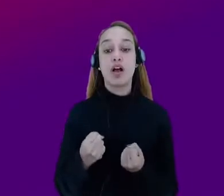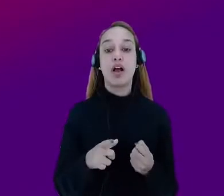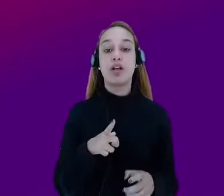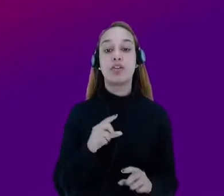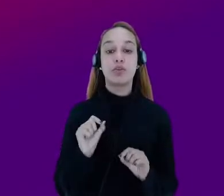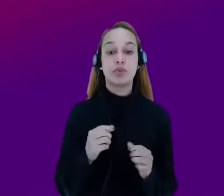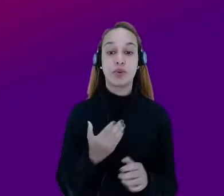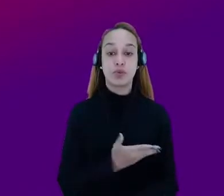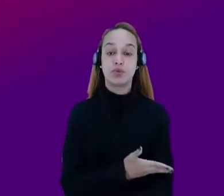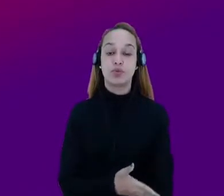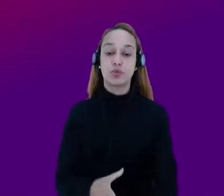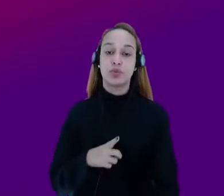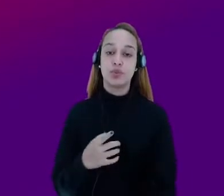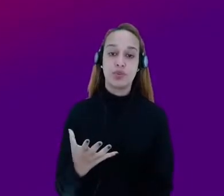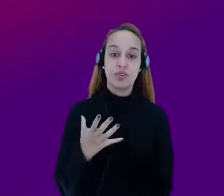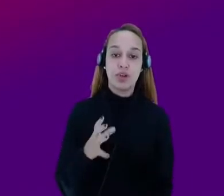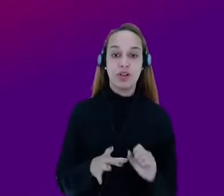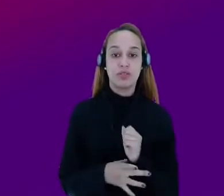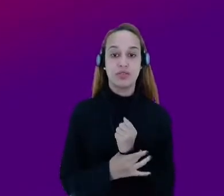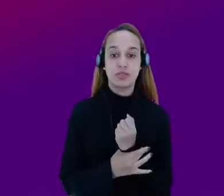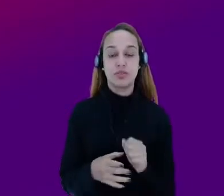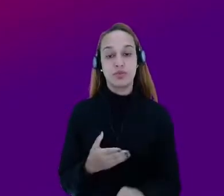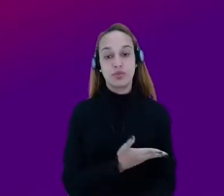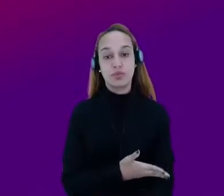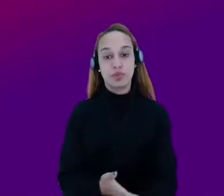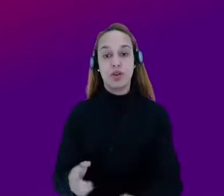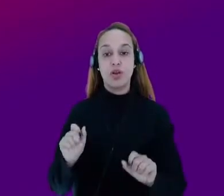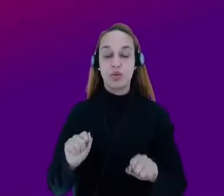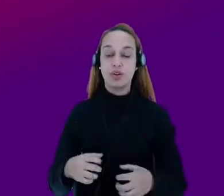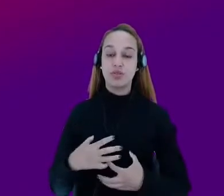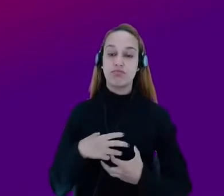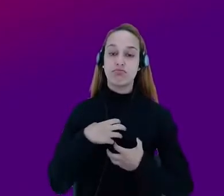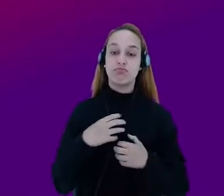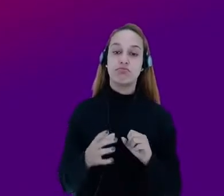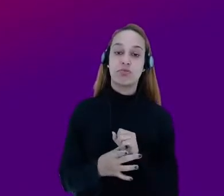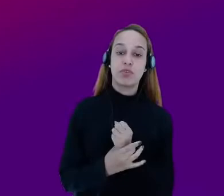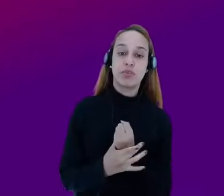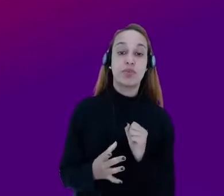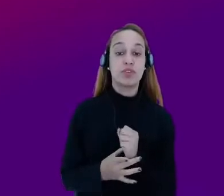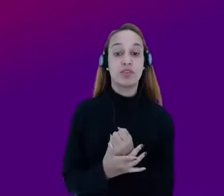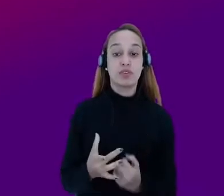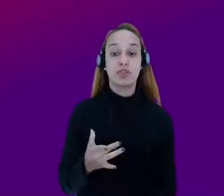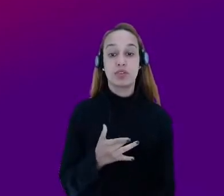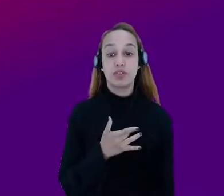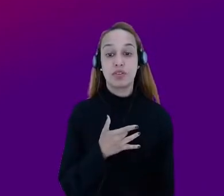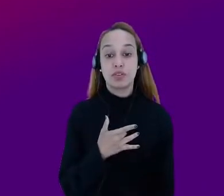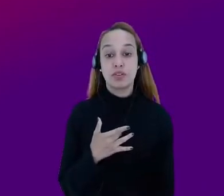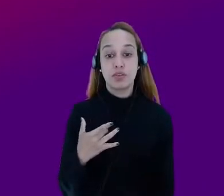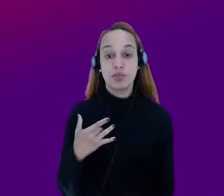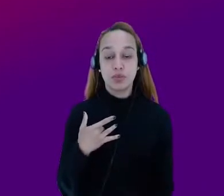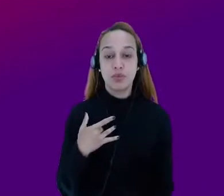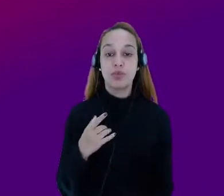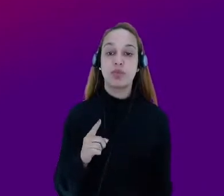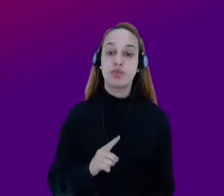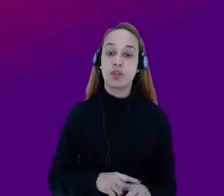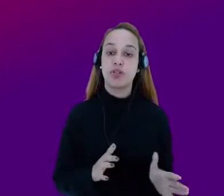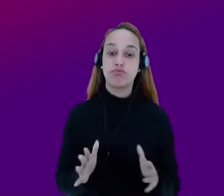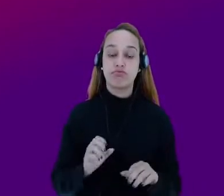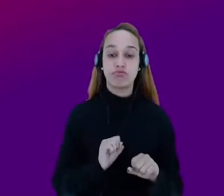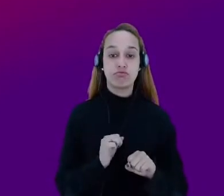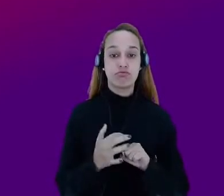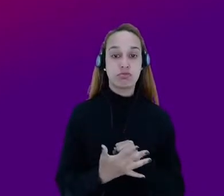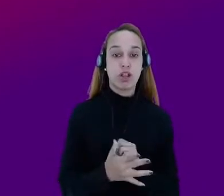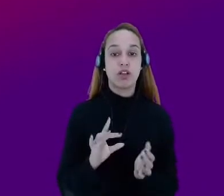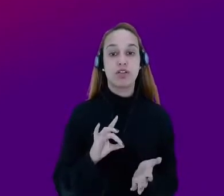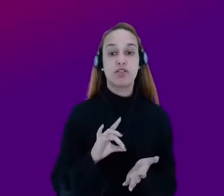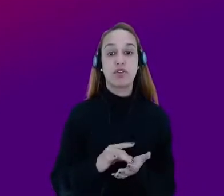quero ter esse seguro por hábito, por eu me sentir mais seguro. E o seguro saúde, eu acho que com a pandemia, fez com que as pessoas, de fato, prestassem mais